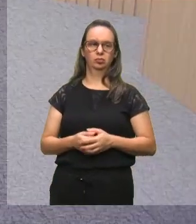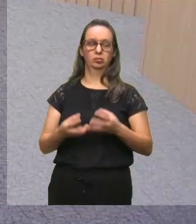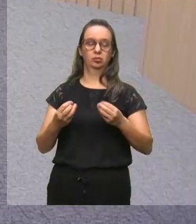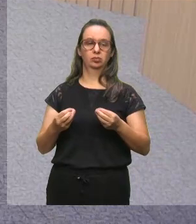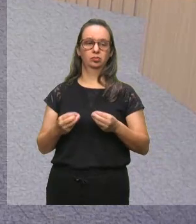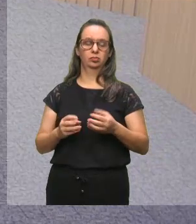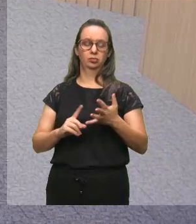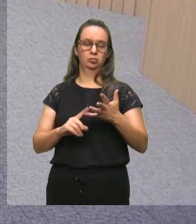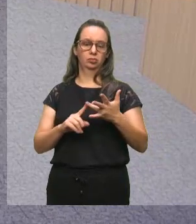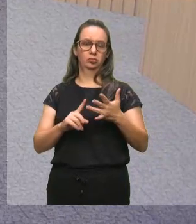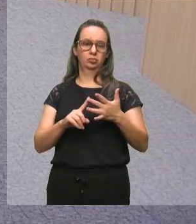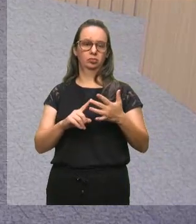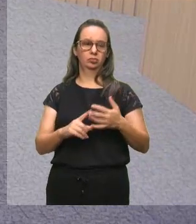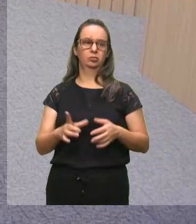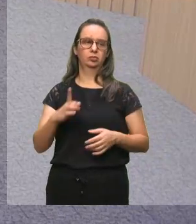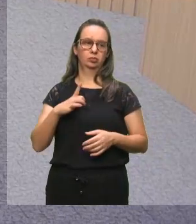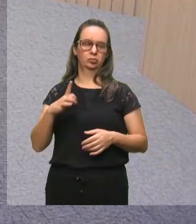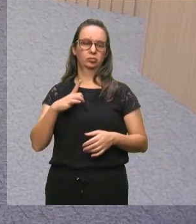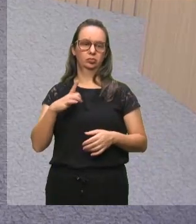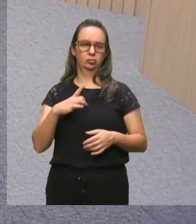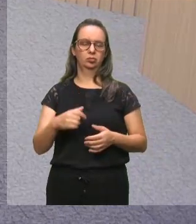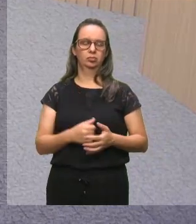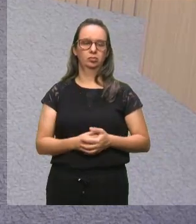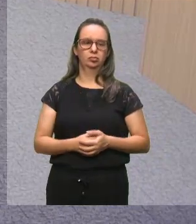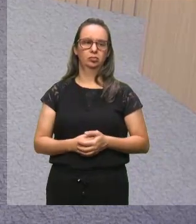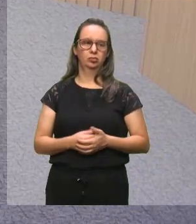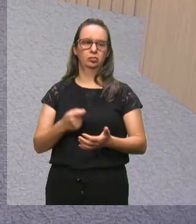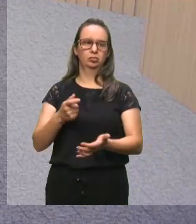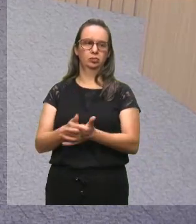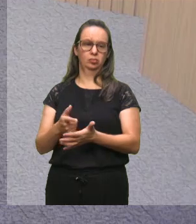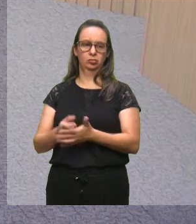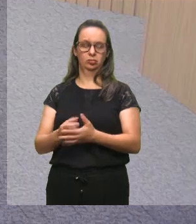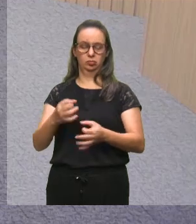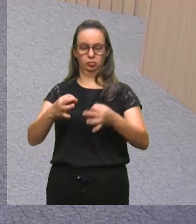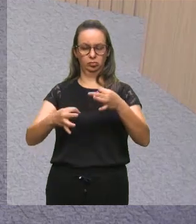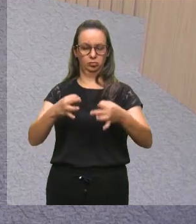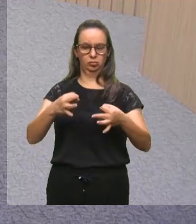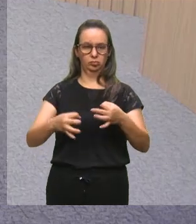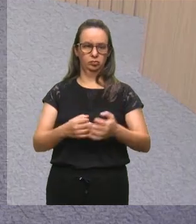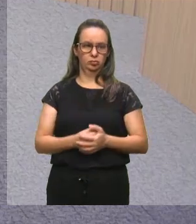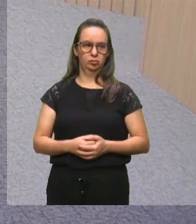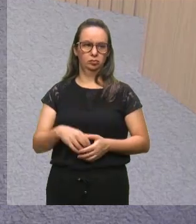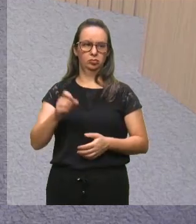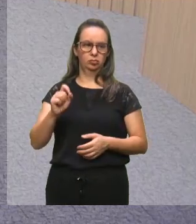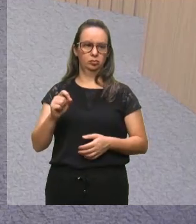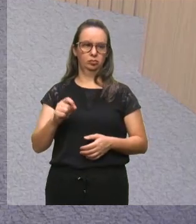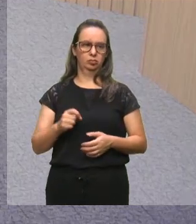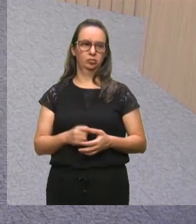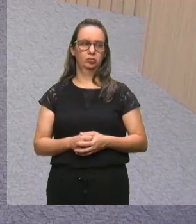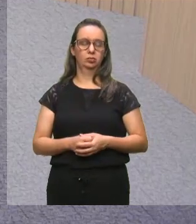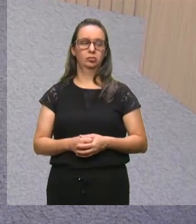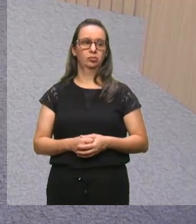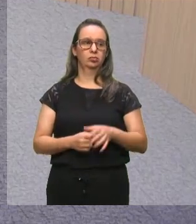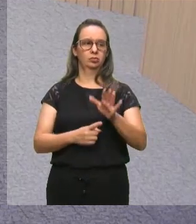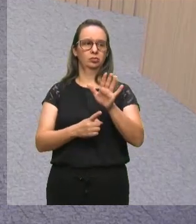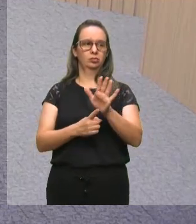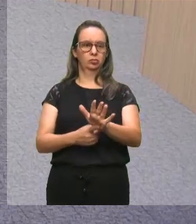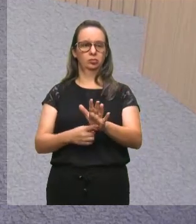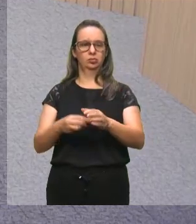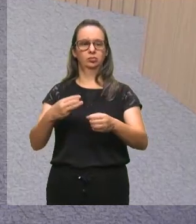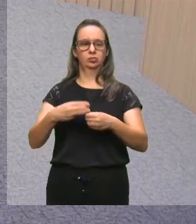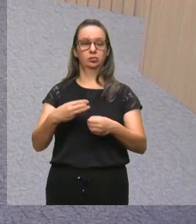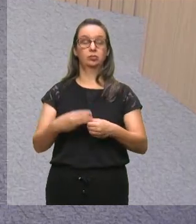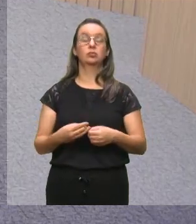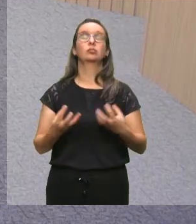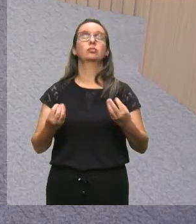dotação orçamentária específica para o pagamento de sentenças judiciais. Isso está em cargos gerais do município. Como que vocês calculam isso?